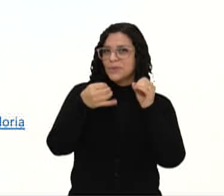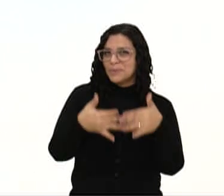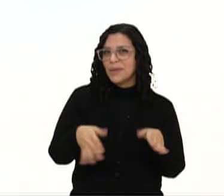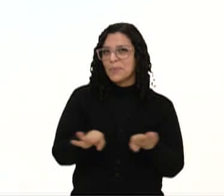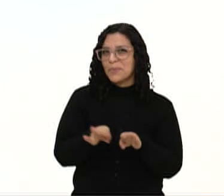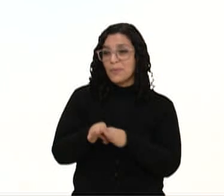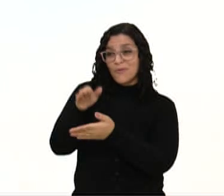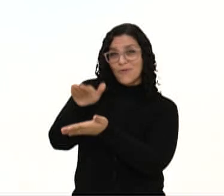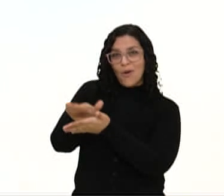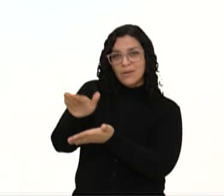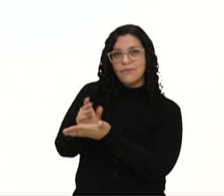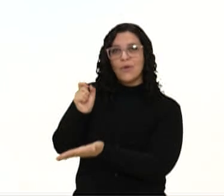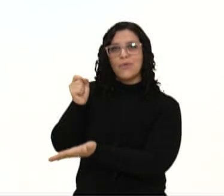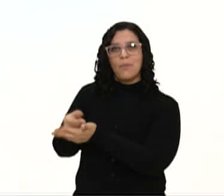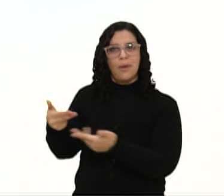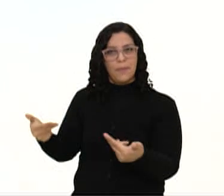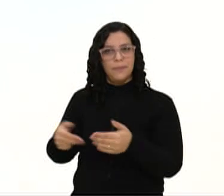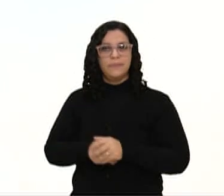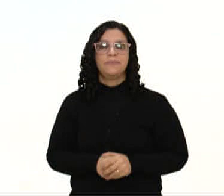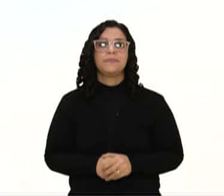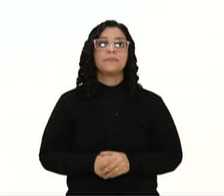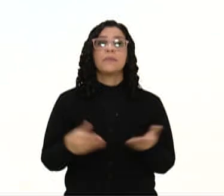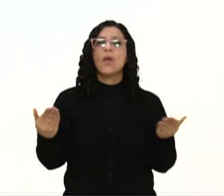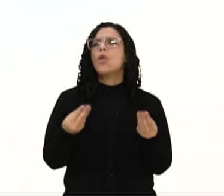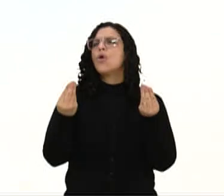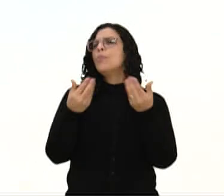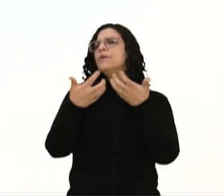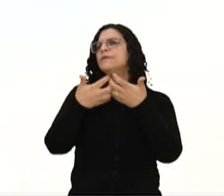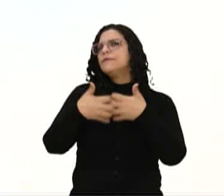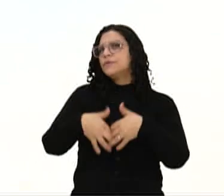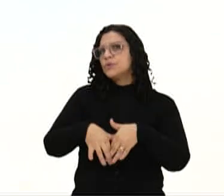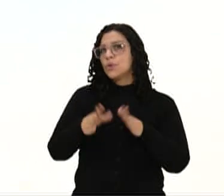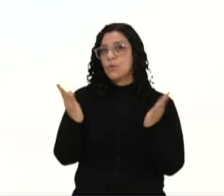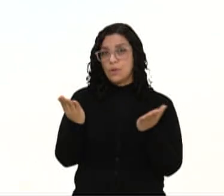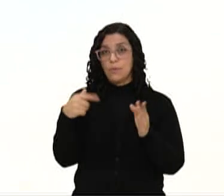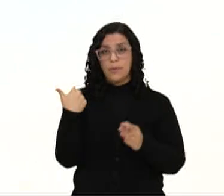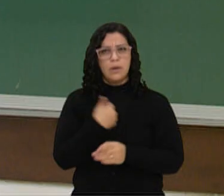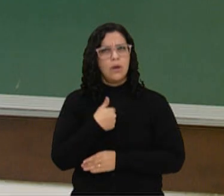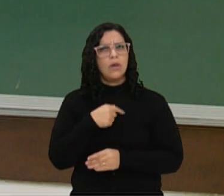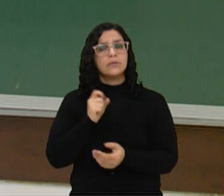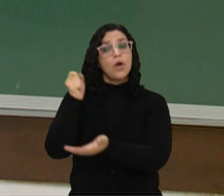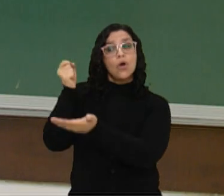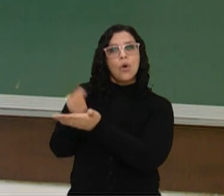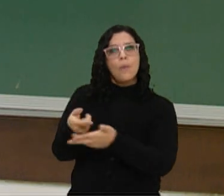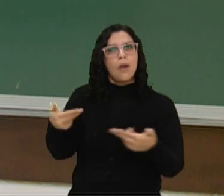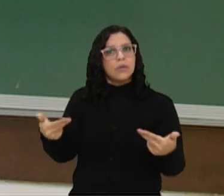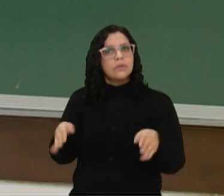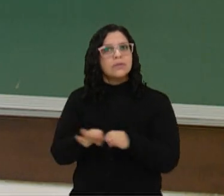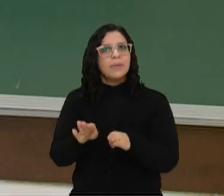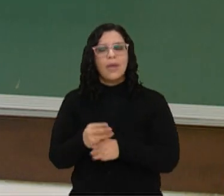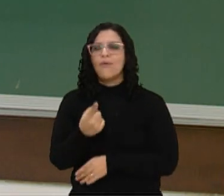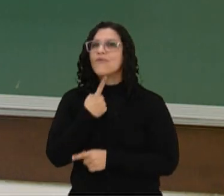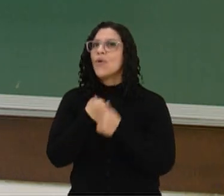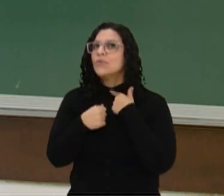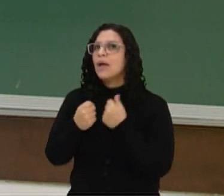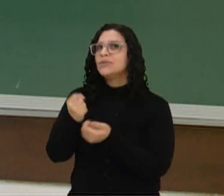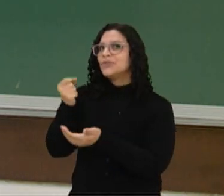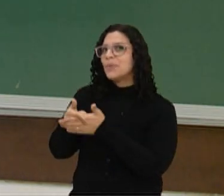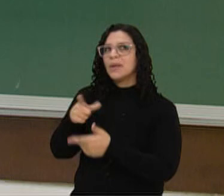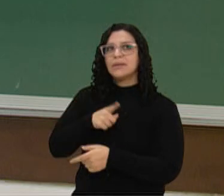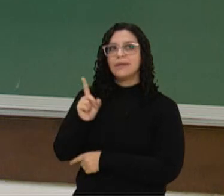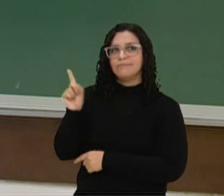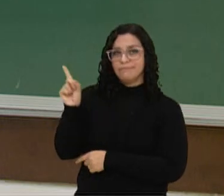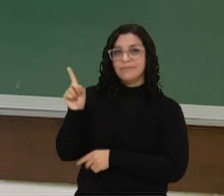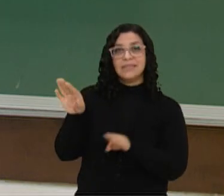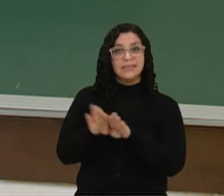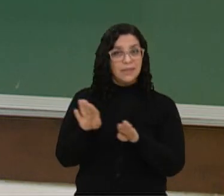consumo. E como que isso funciona para que a gente compre e queira comprar? Então, ainda